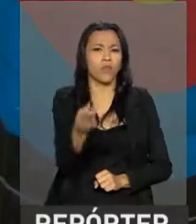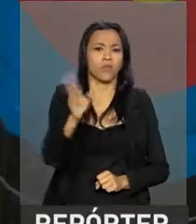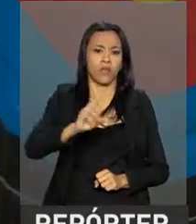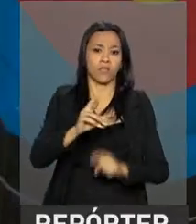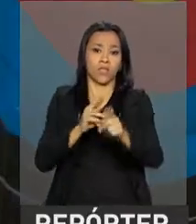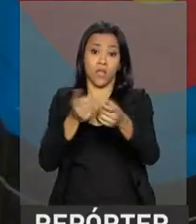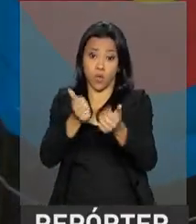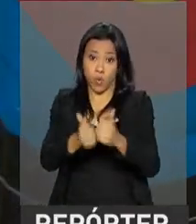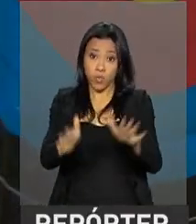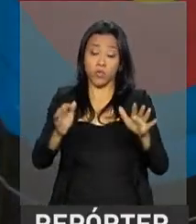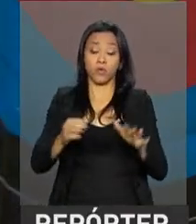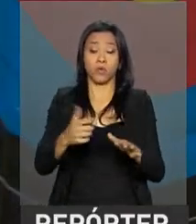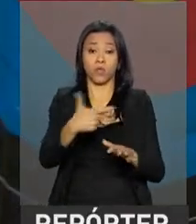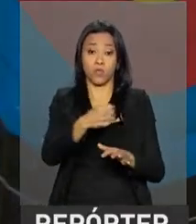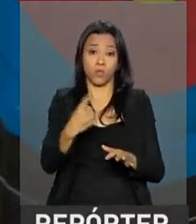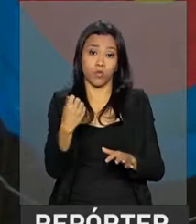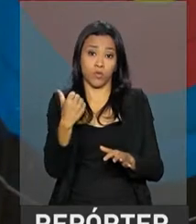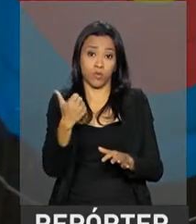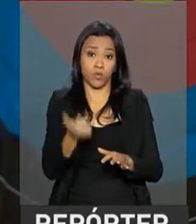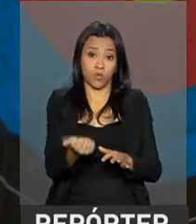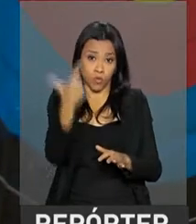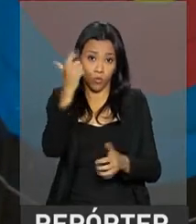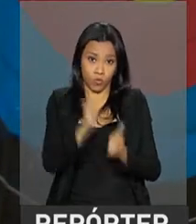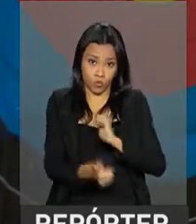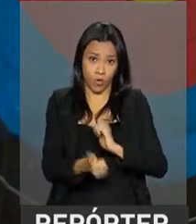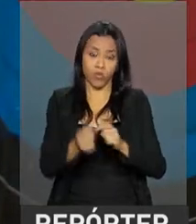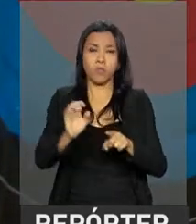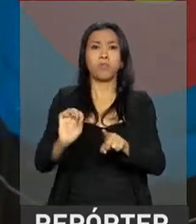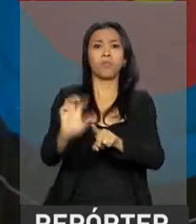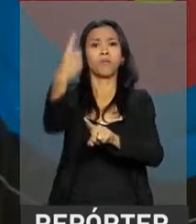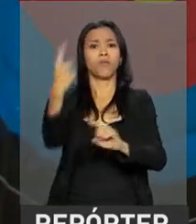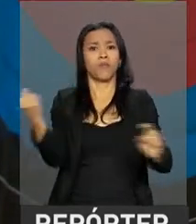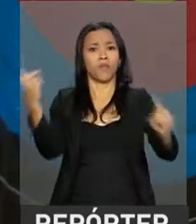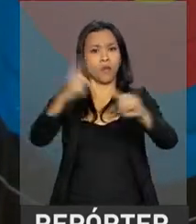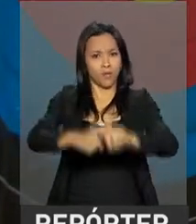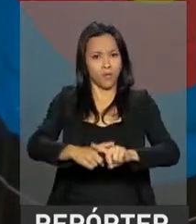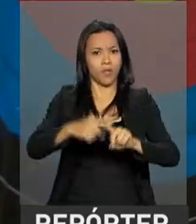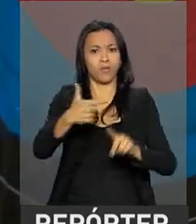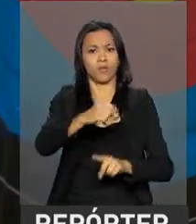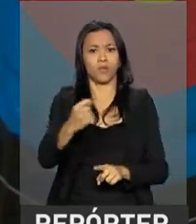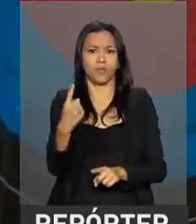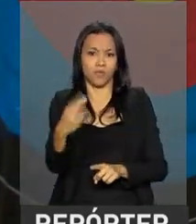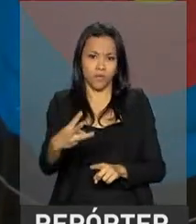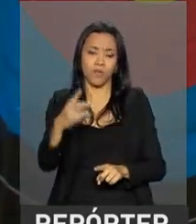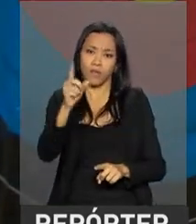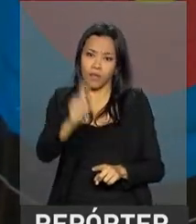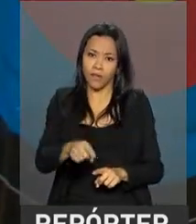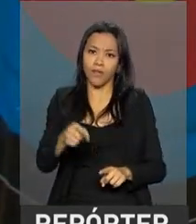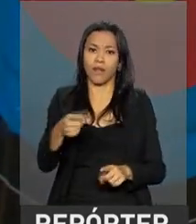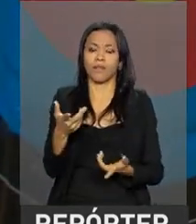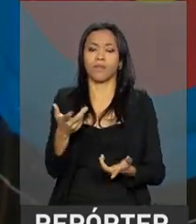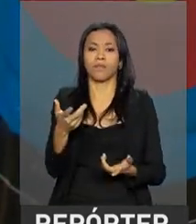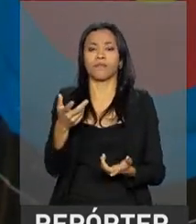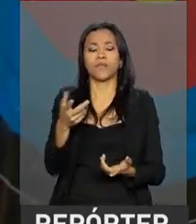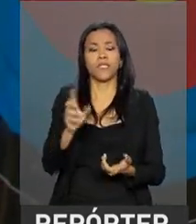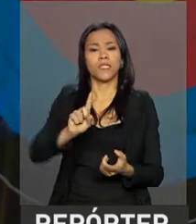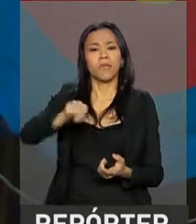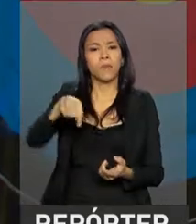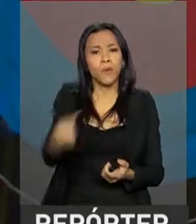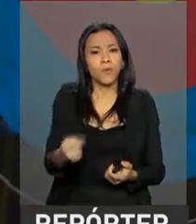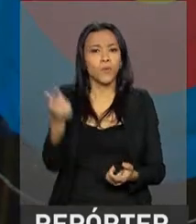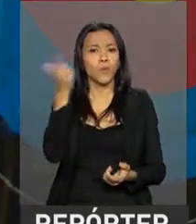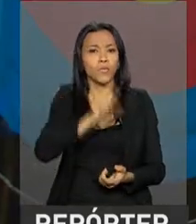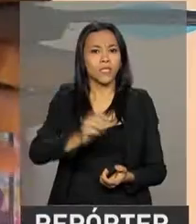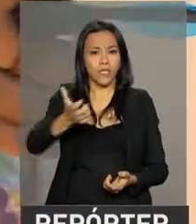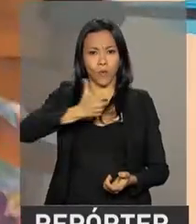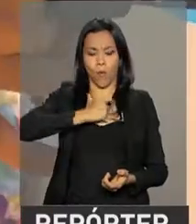esporte em 2012. Já em 2013 eu participei do meu primeiro campeonato internacional, que foi um juvenil. Lá eu ganhei 4